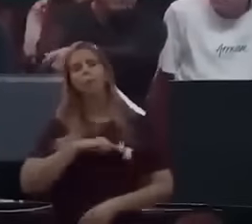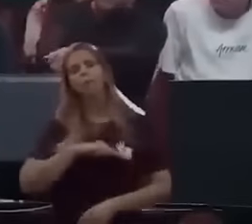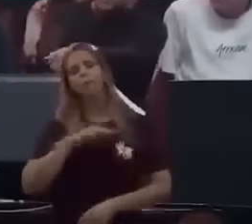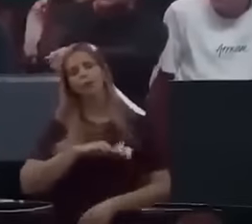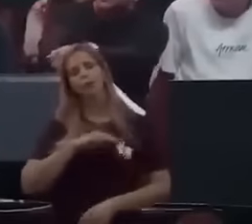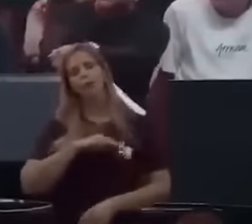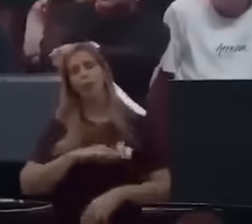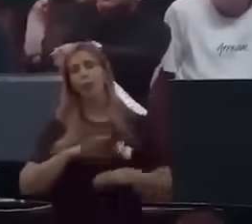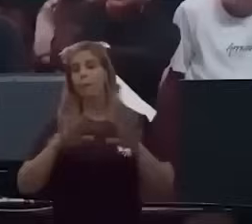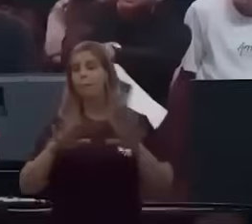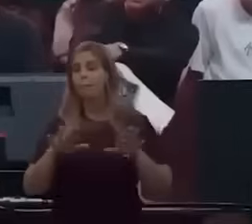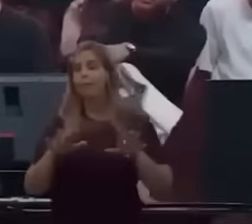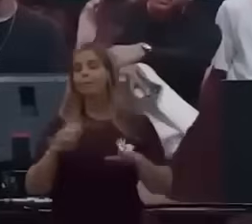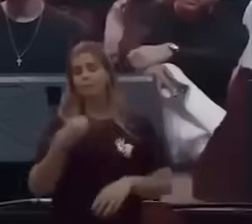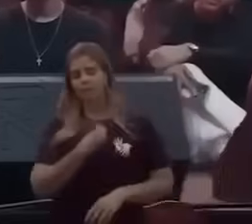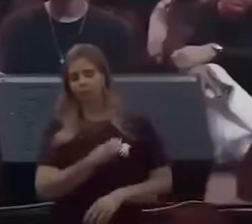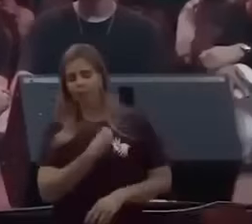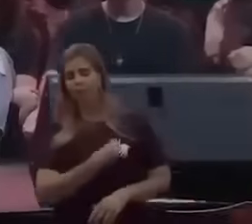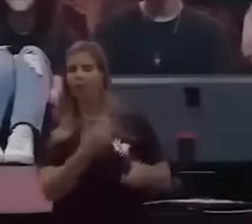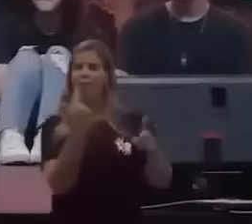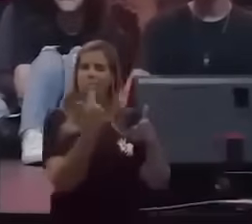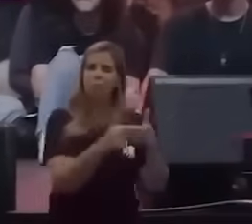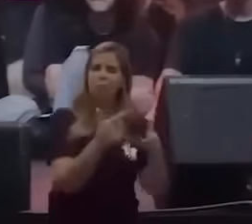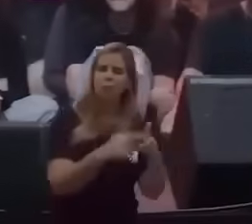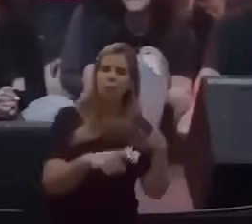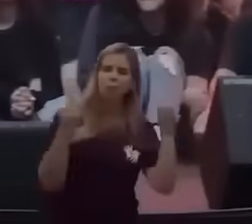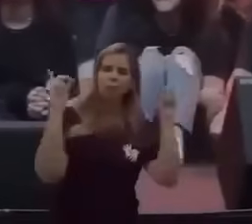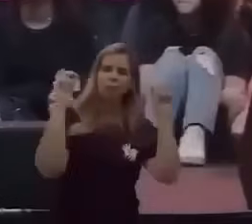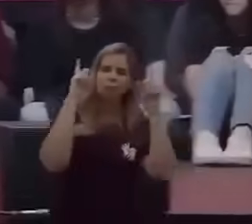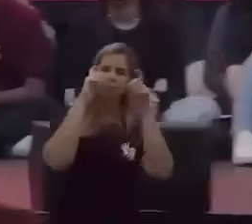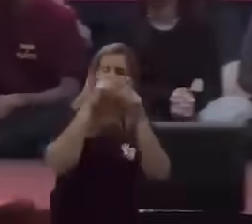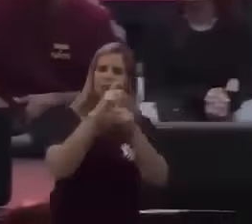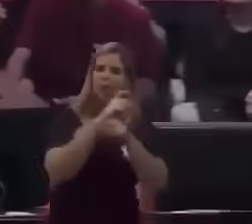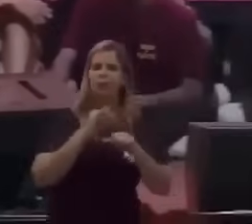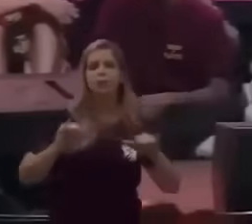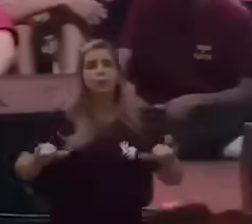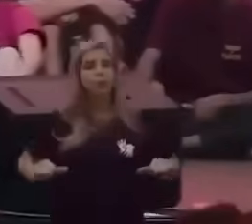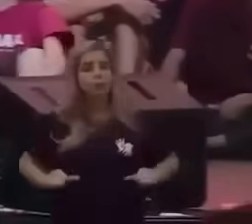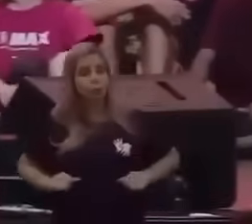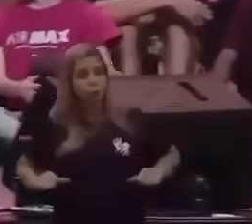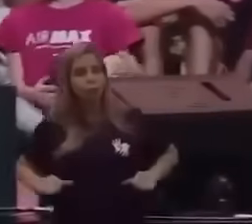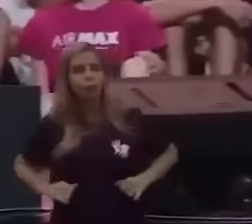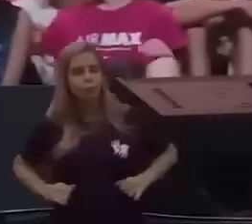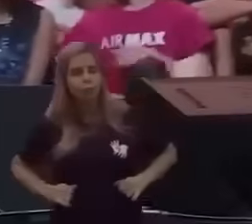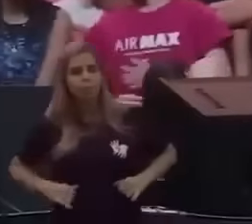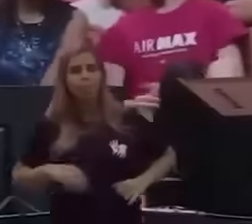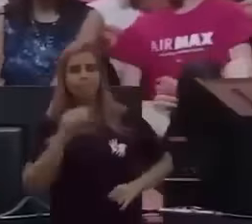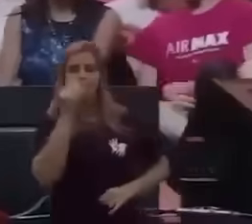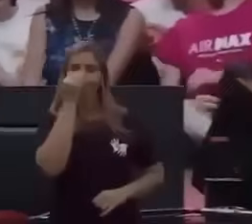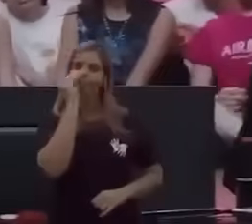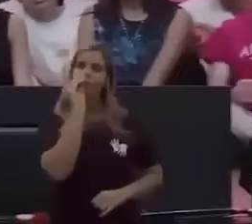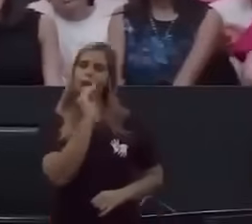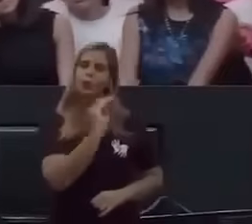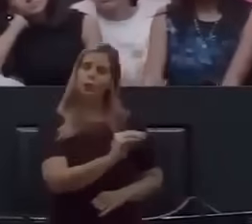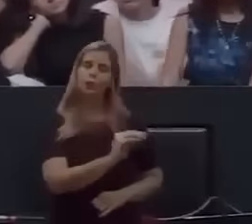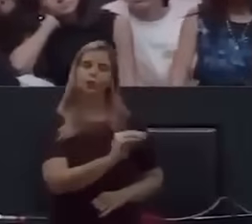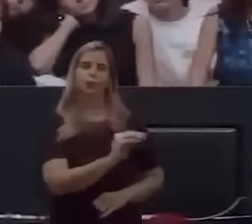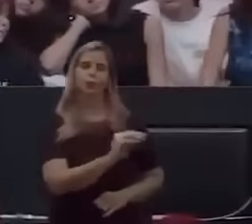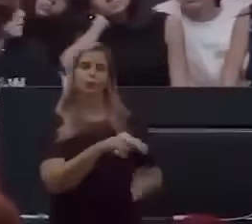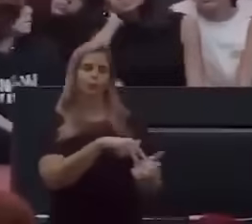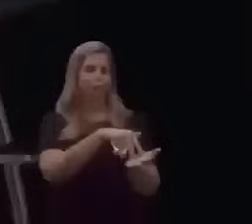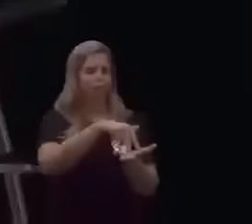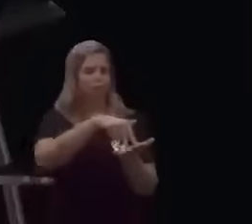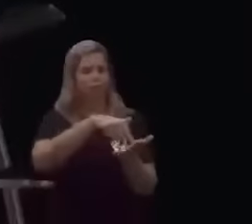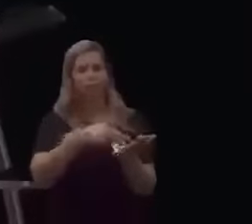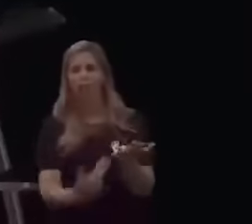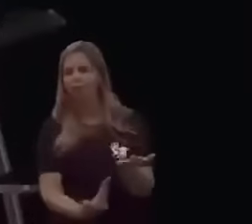mas que diante dos fracassos da vida, das lutas da vida, das intempéries da vida, caiu, se